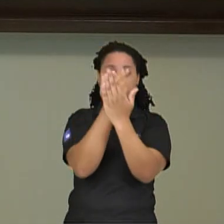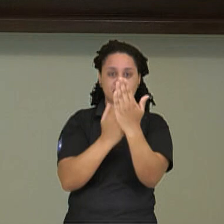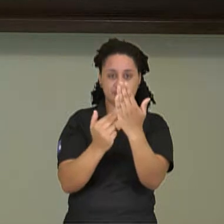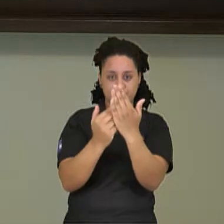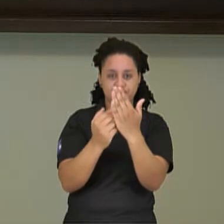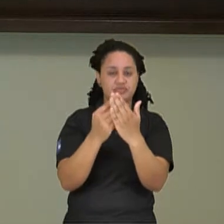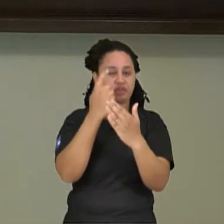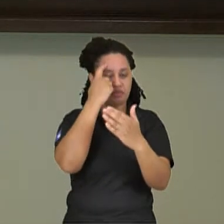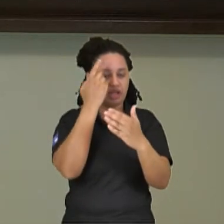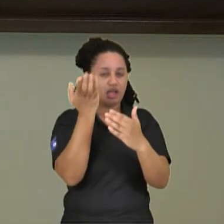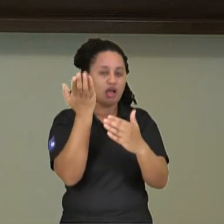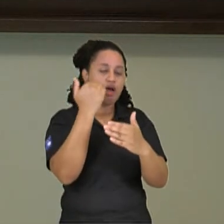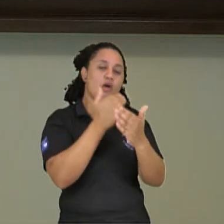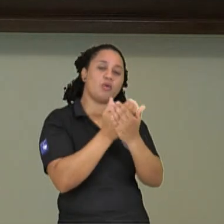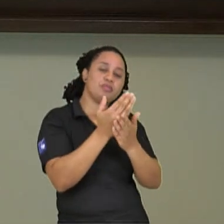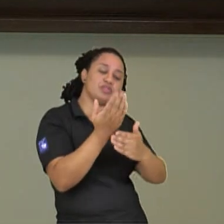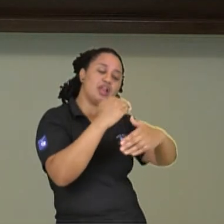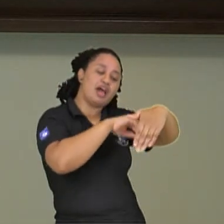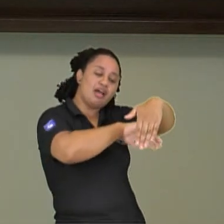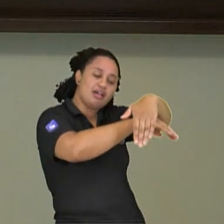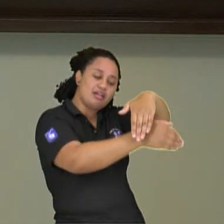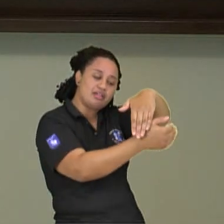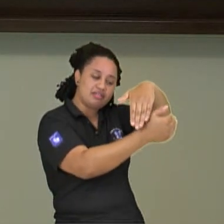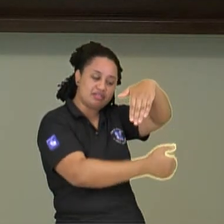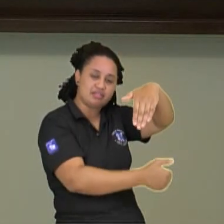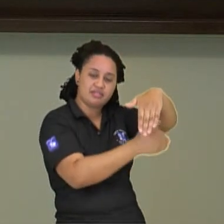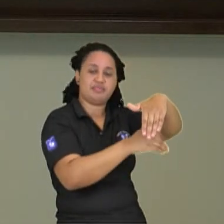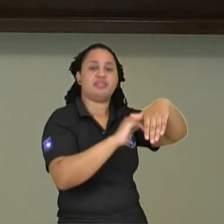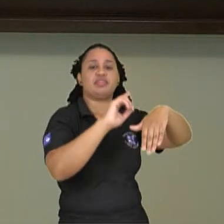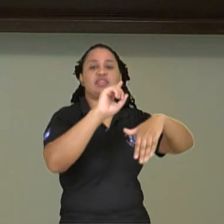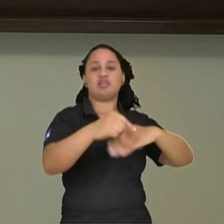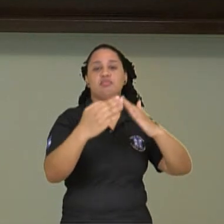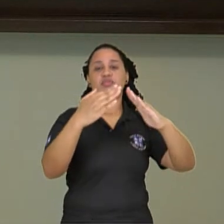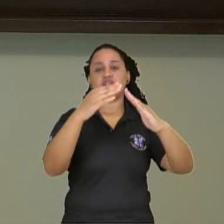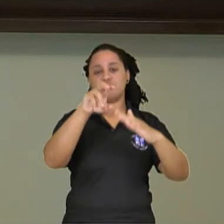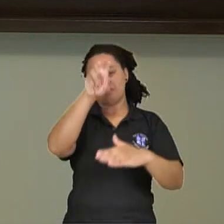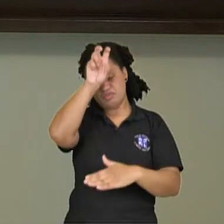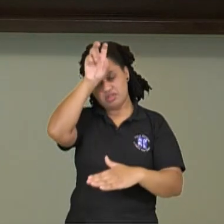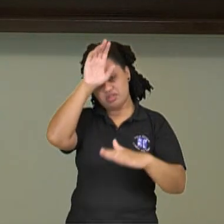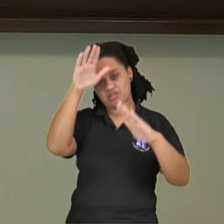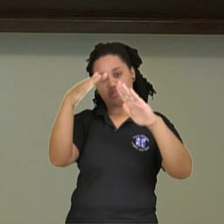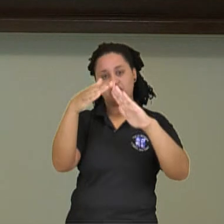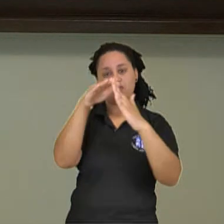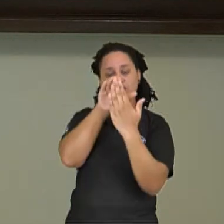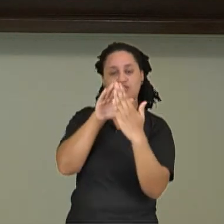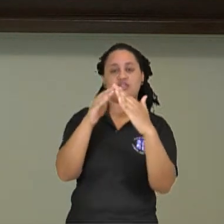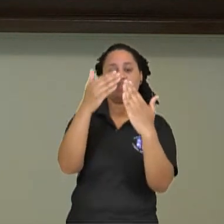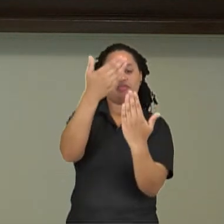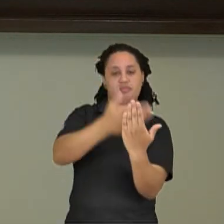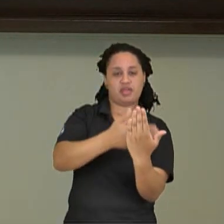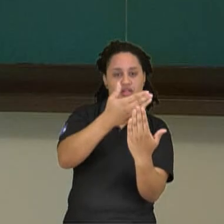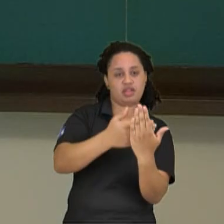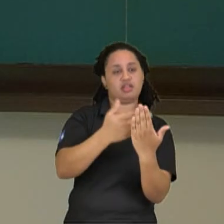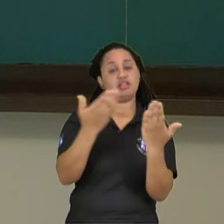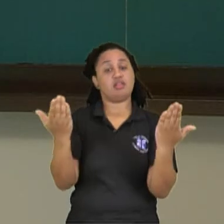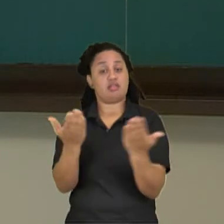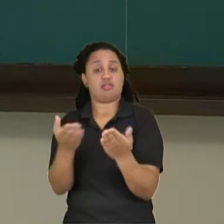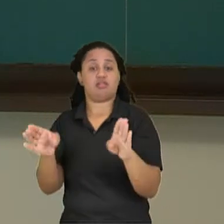pintura sagrada é para o tibetano um suporte físico, em outras palavras,